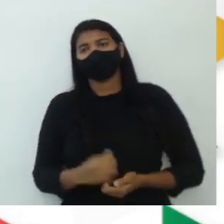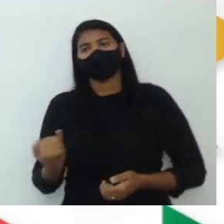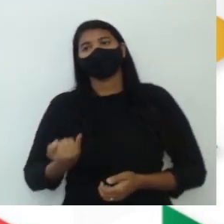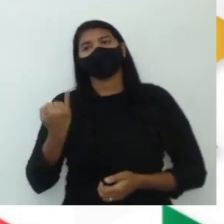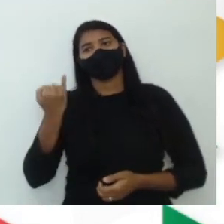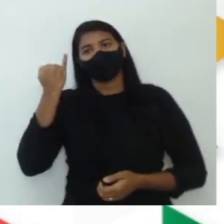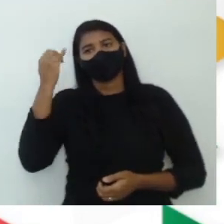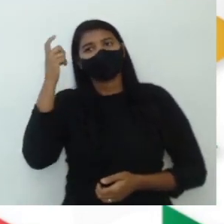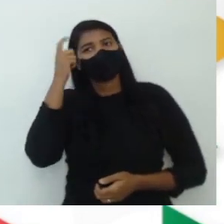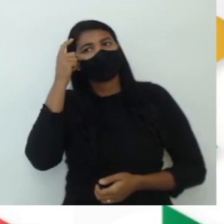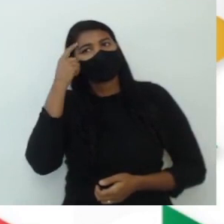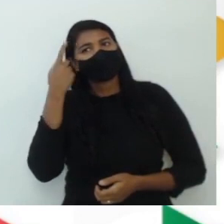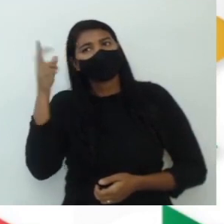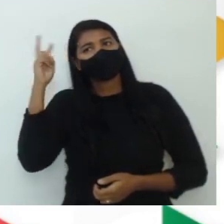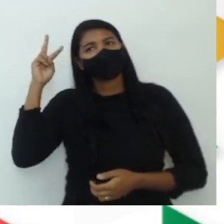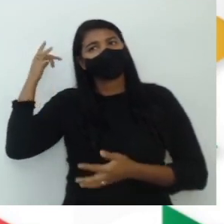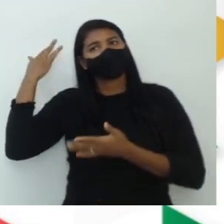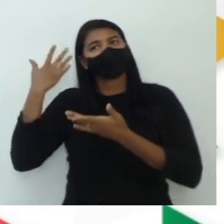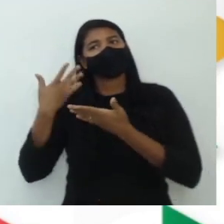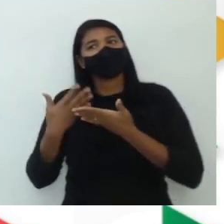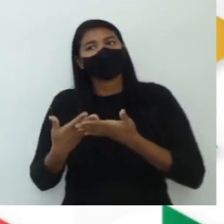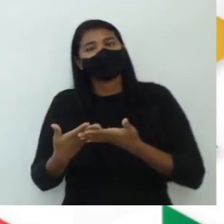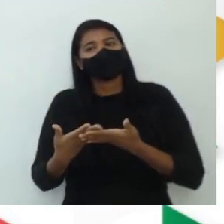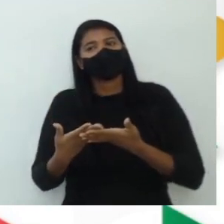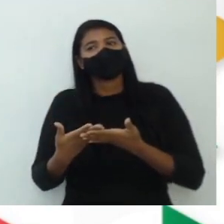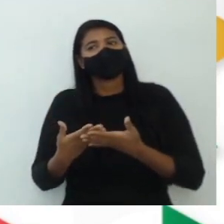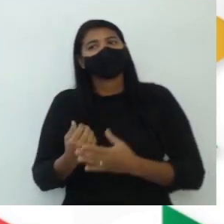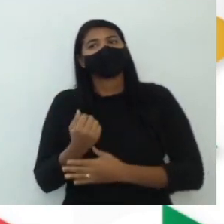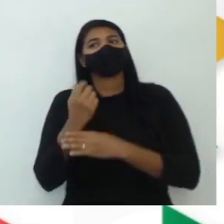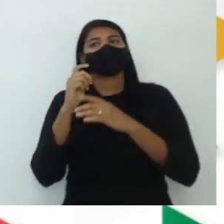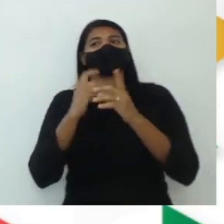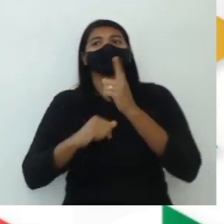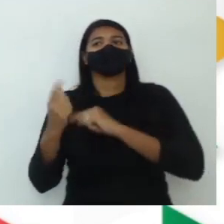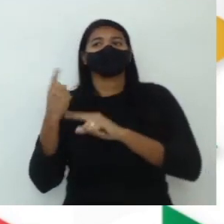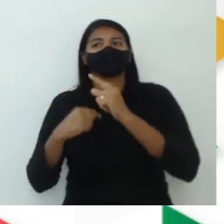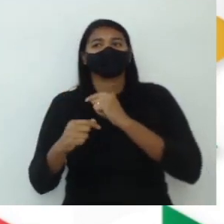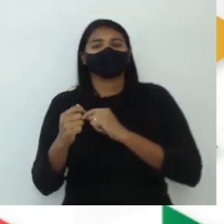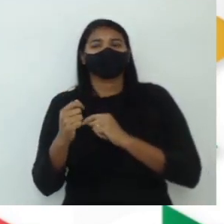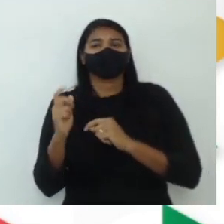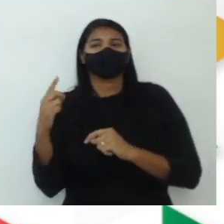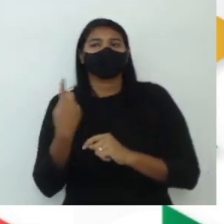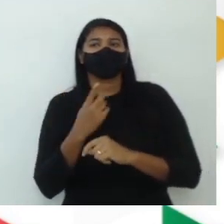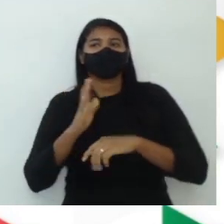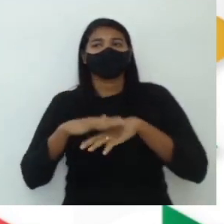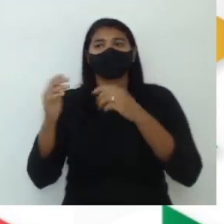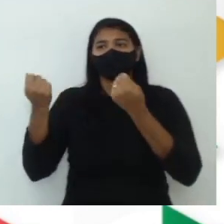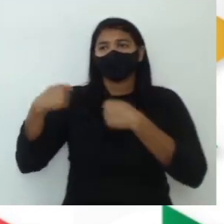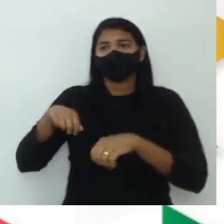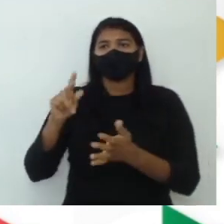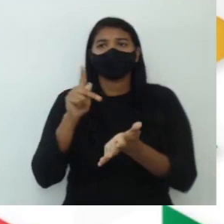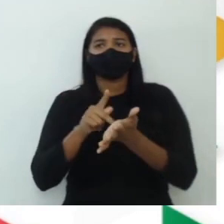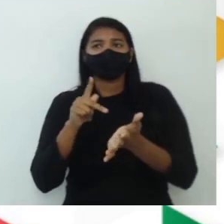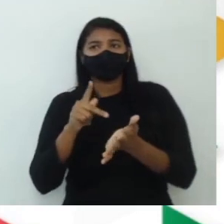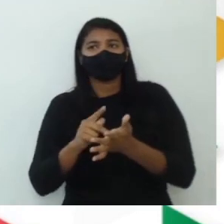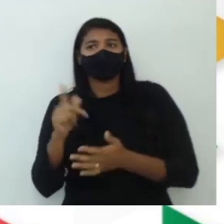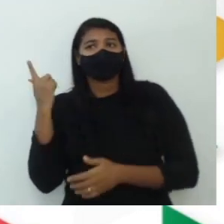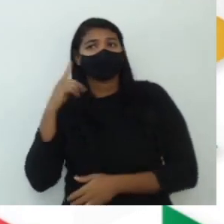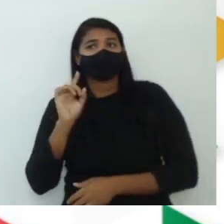gente pensar nessa história, né, de sustentabilidade econômica, para que a gente possa garantir não